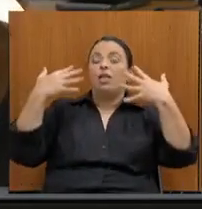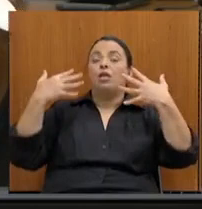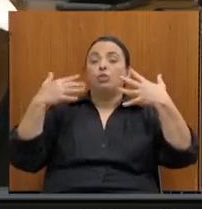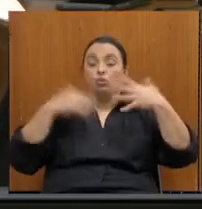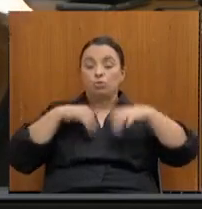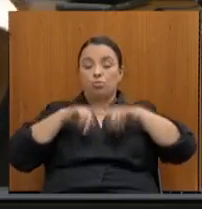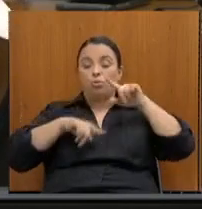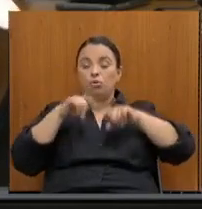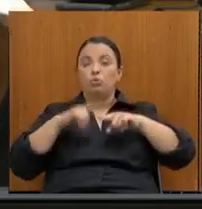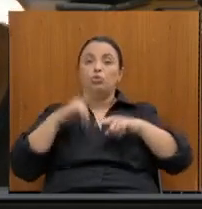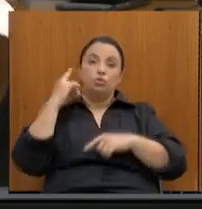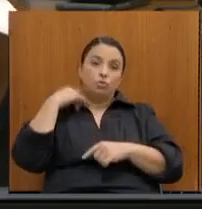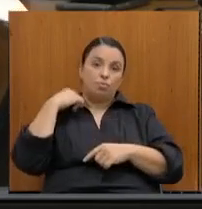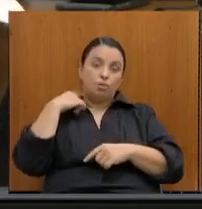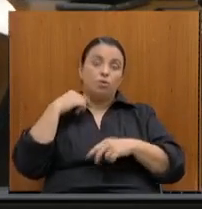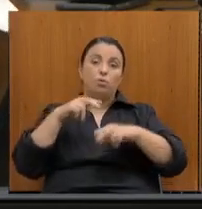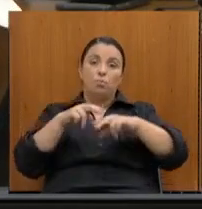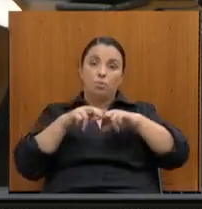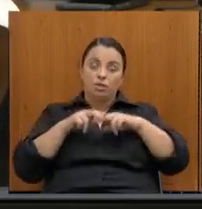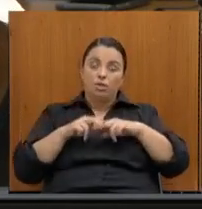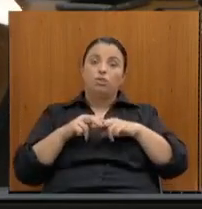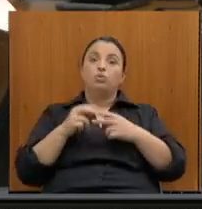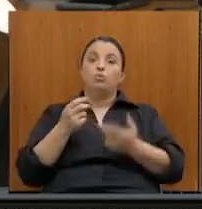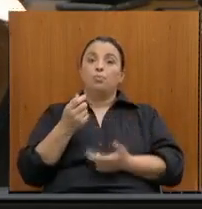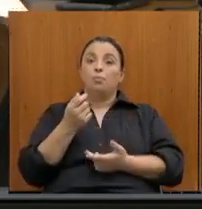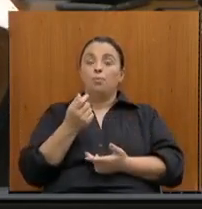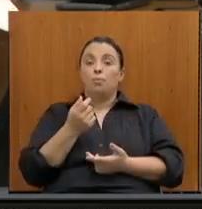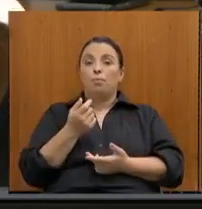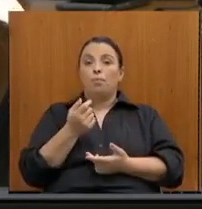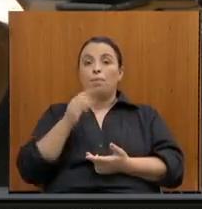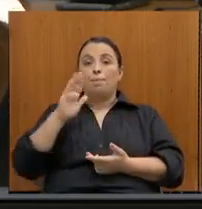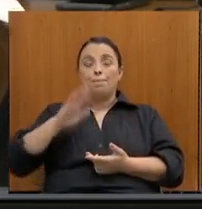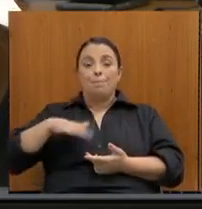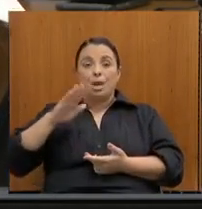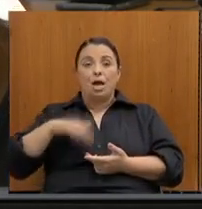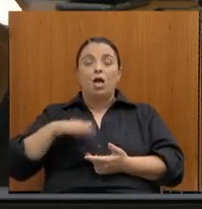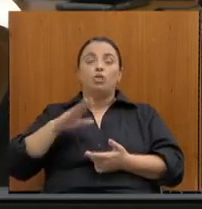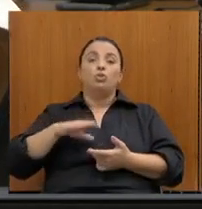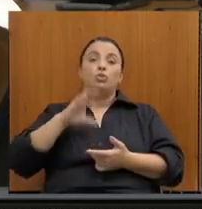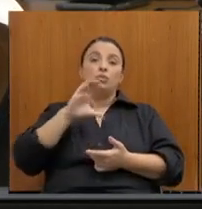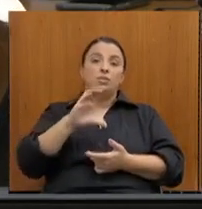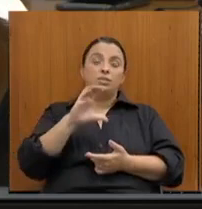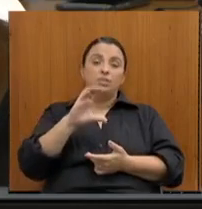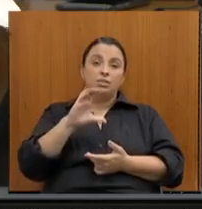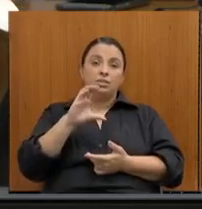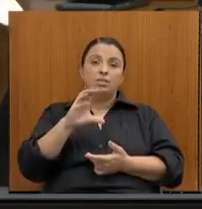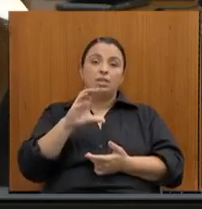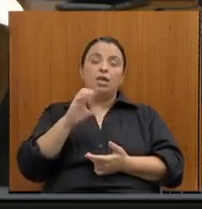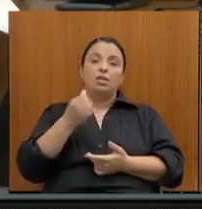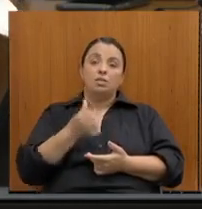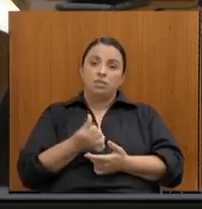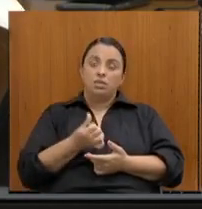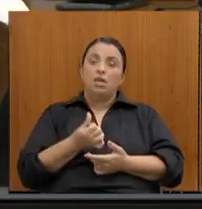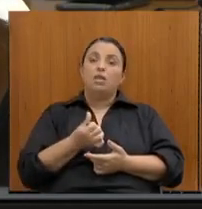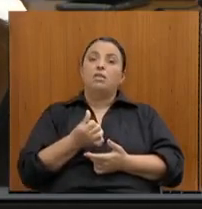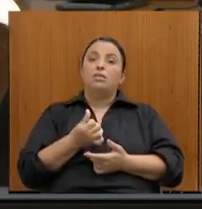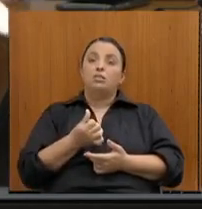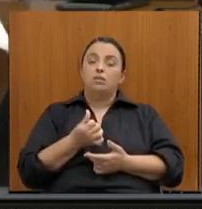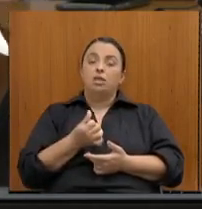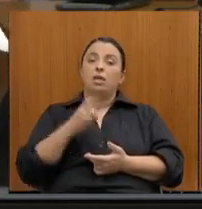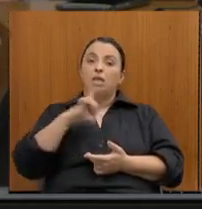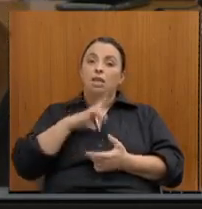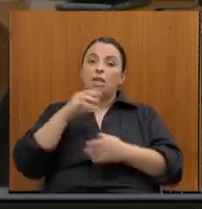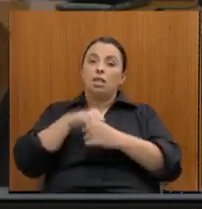Mineiros em função do Bar dos baixos níveis de carbono envolvidos na sua